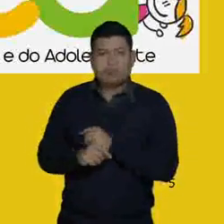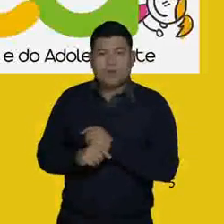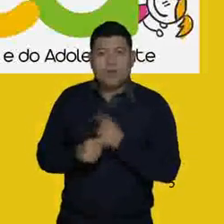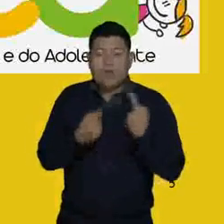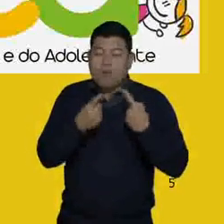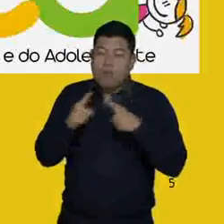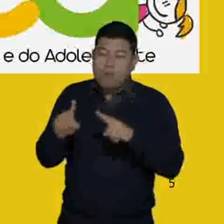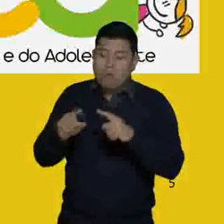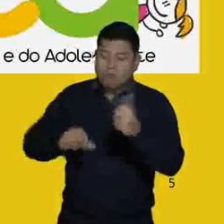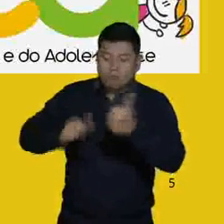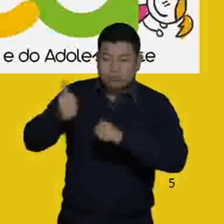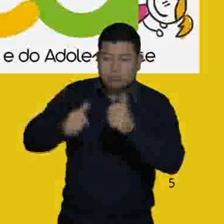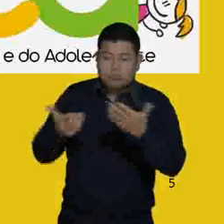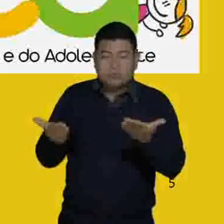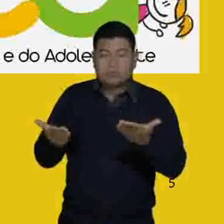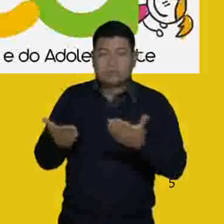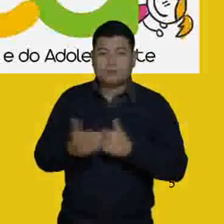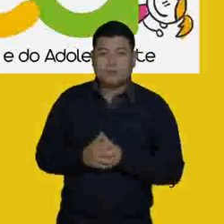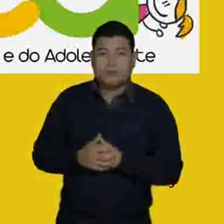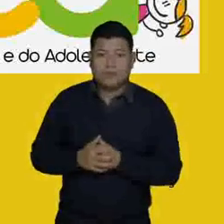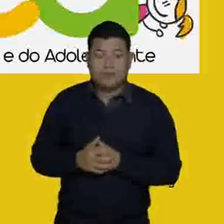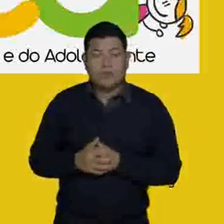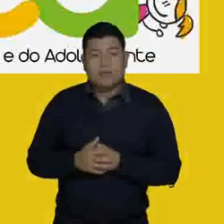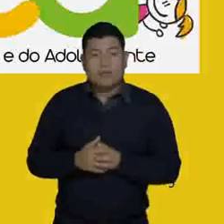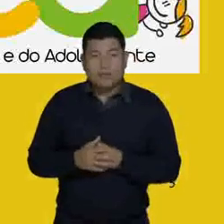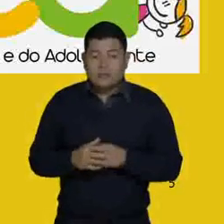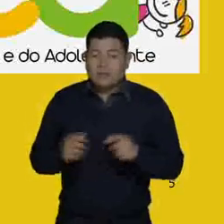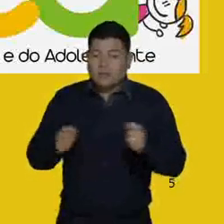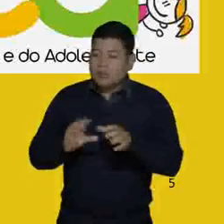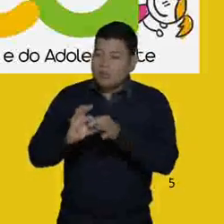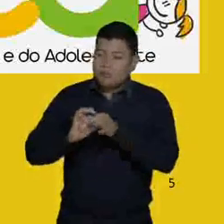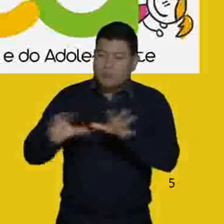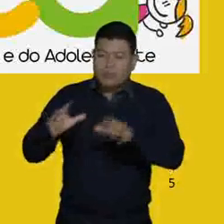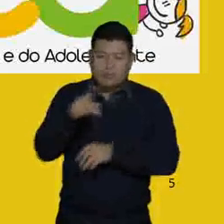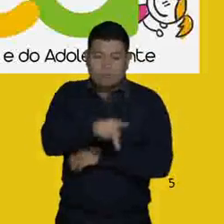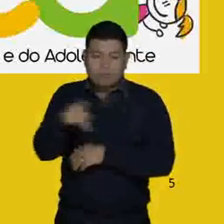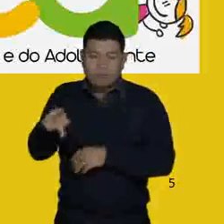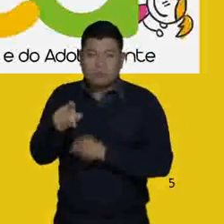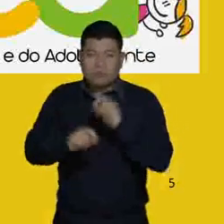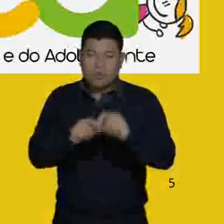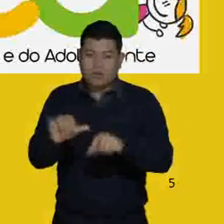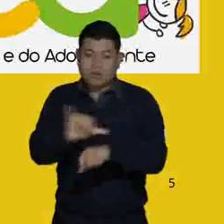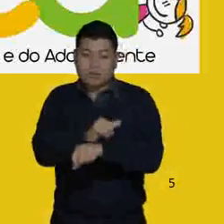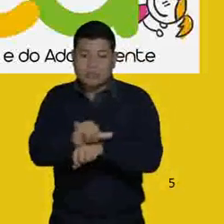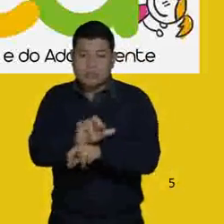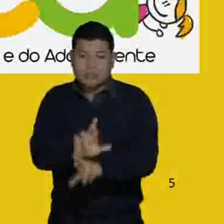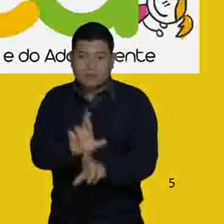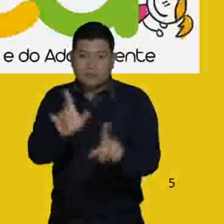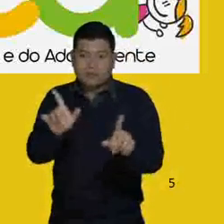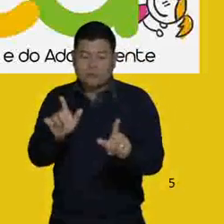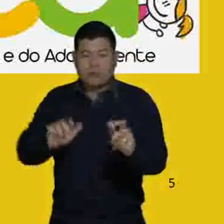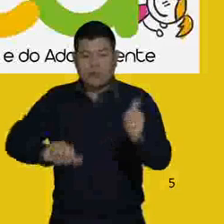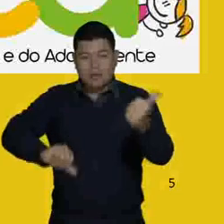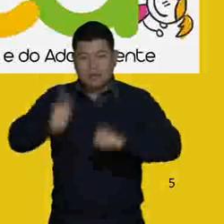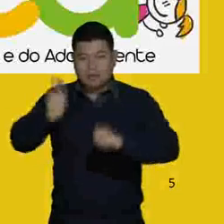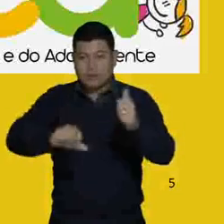liberdade como professor de usar métodos diferentes para avaliar se pode ser contestado eu posso modificar minha